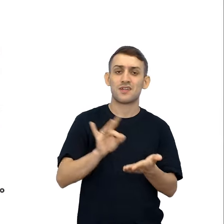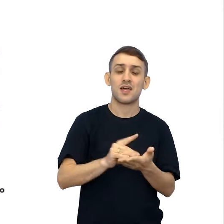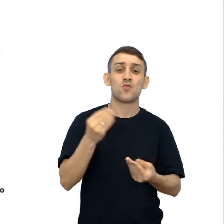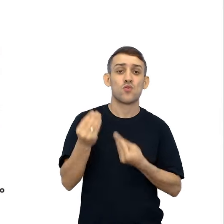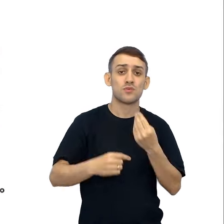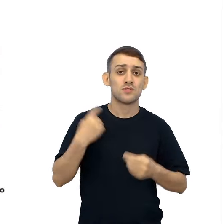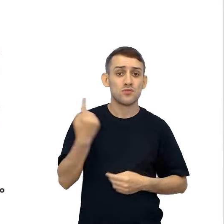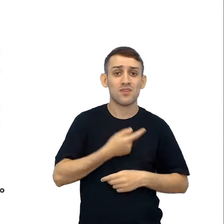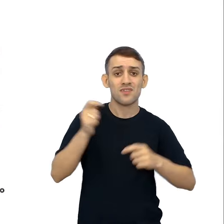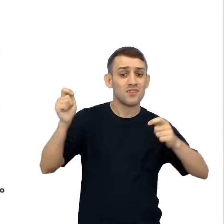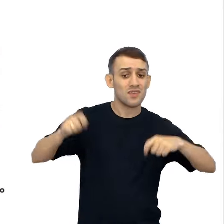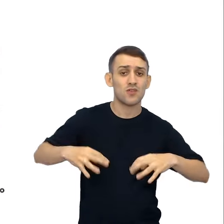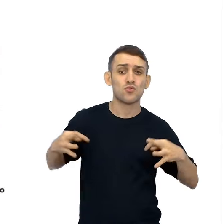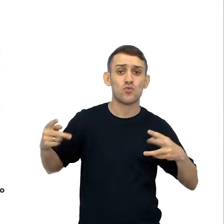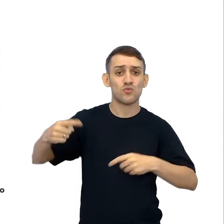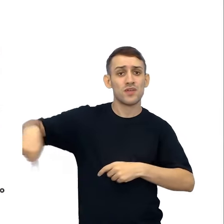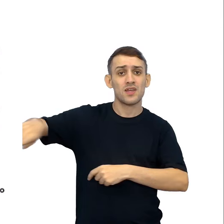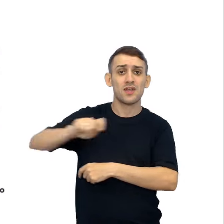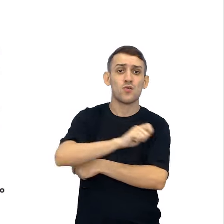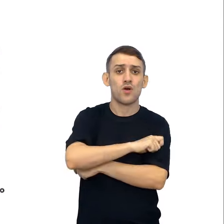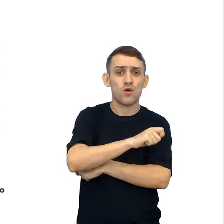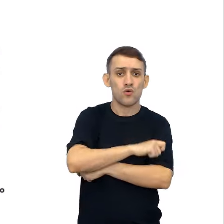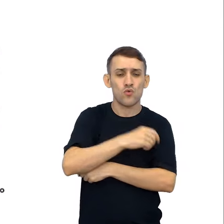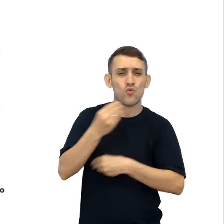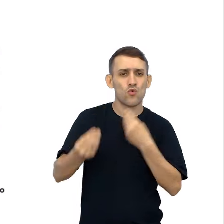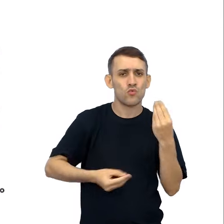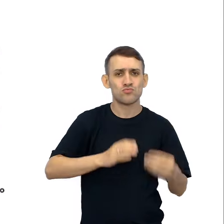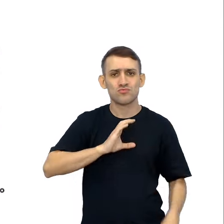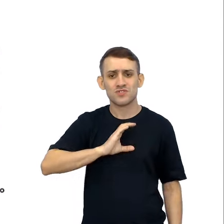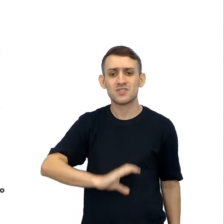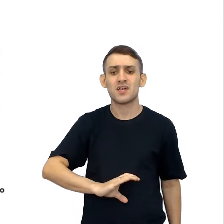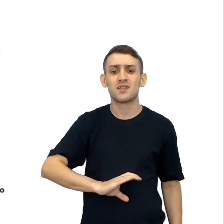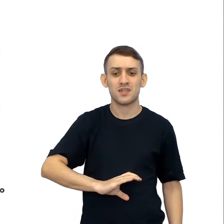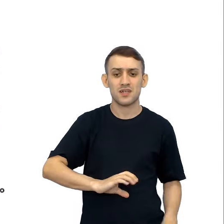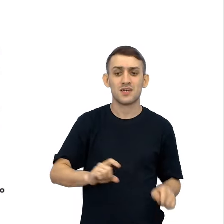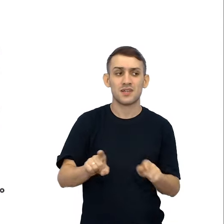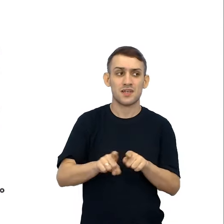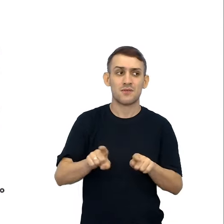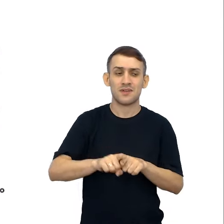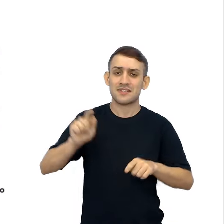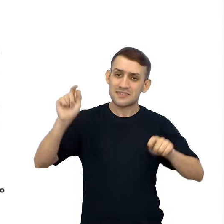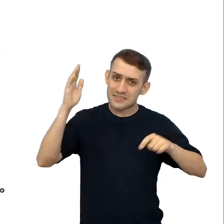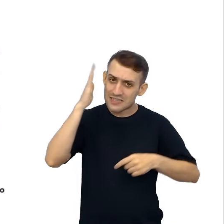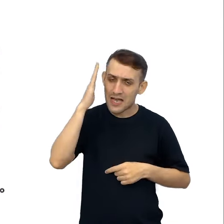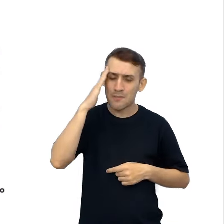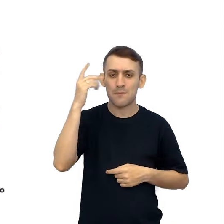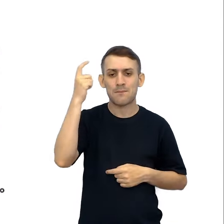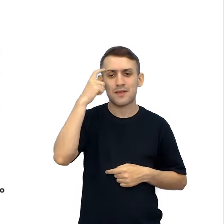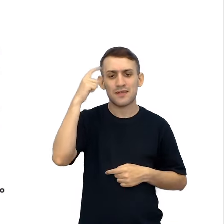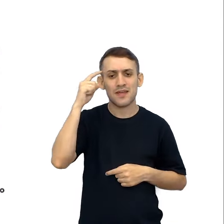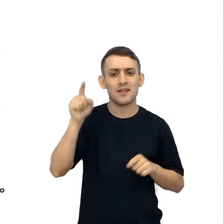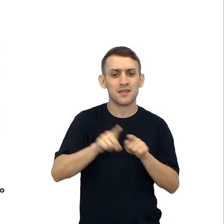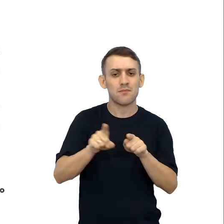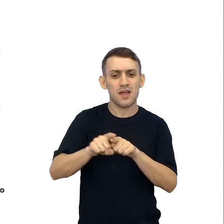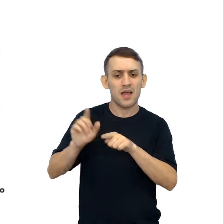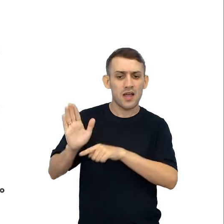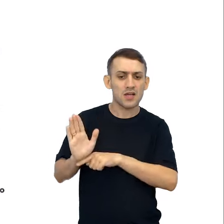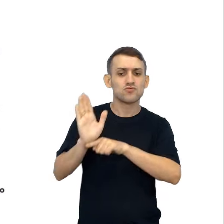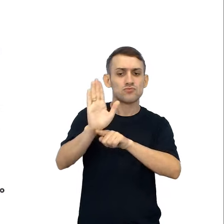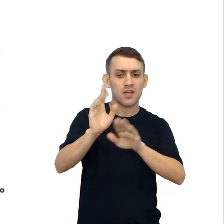podemos posicionar os nossos estudantes como cidadãos e que sabem pensar e intervir, não